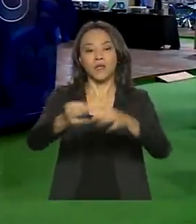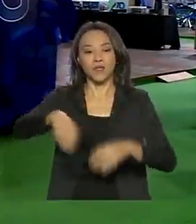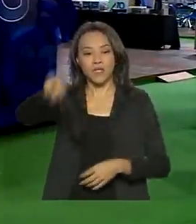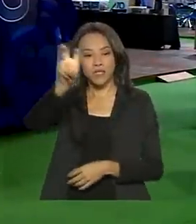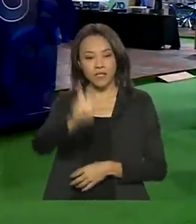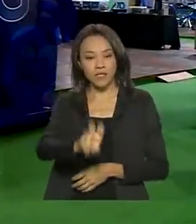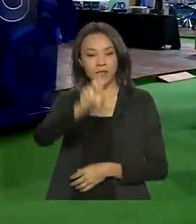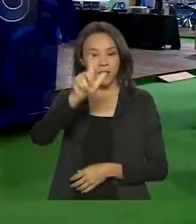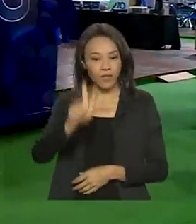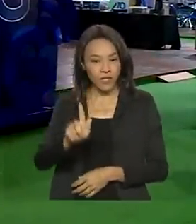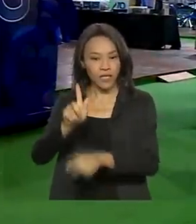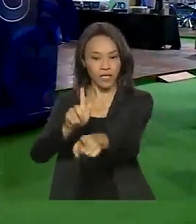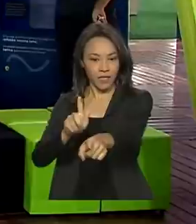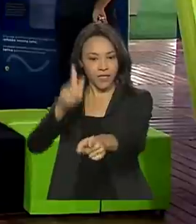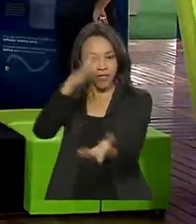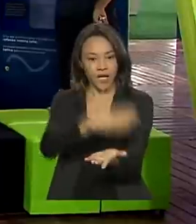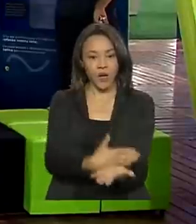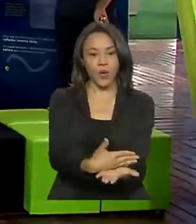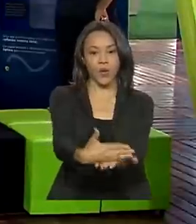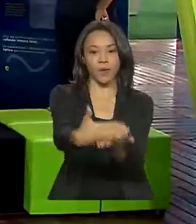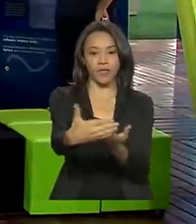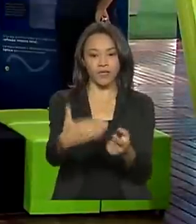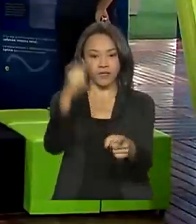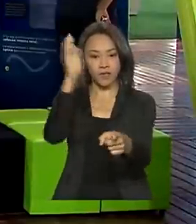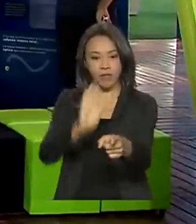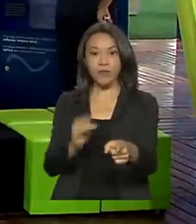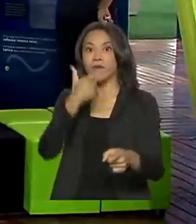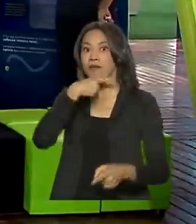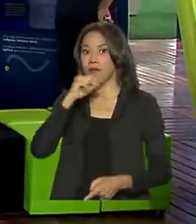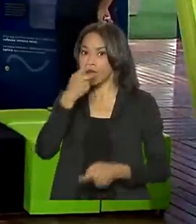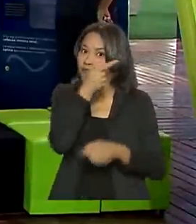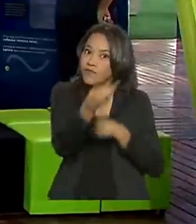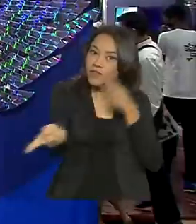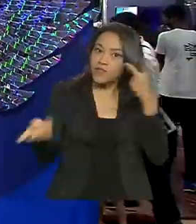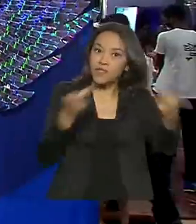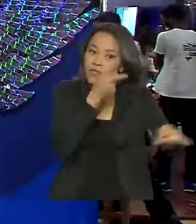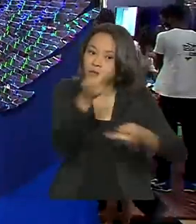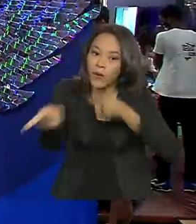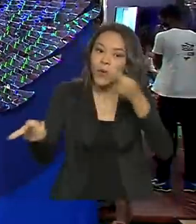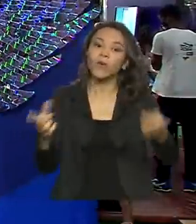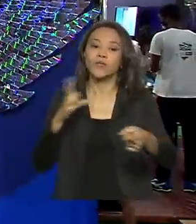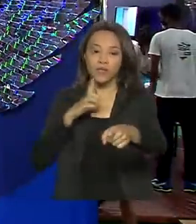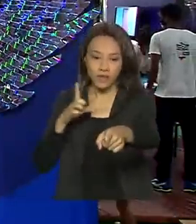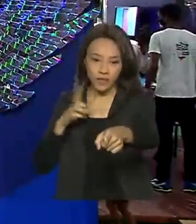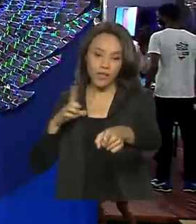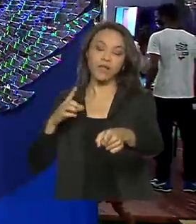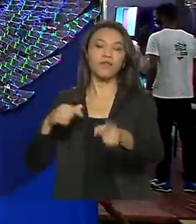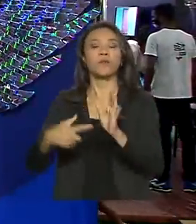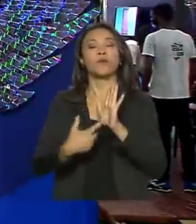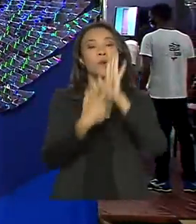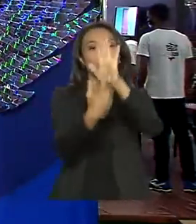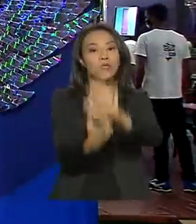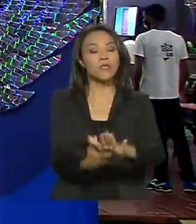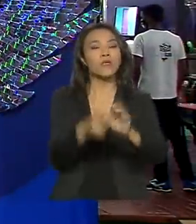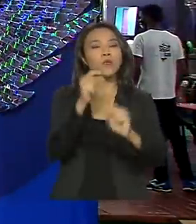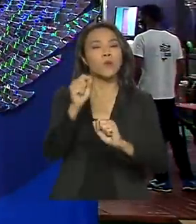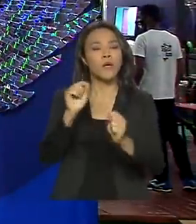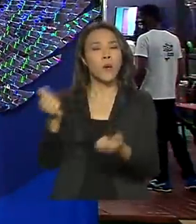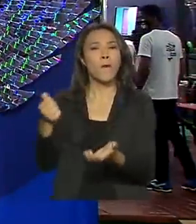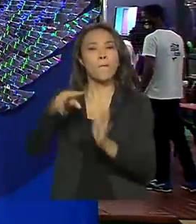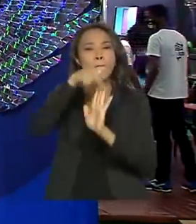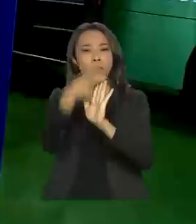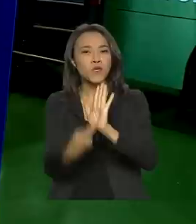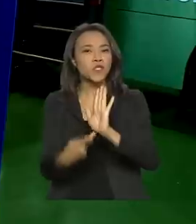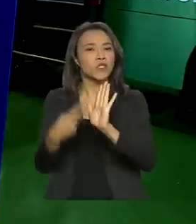de implantação no Brasil. Quem visitou o evento teve demonstrações de projeto piloto da conectividade da